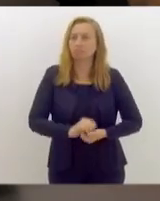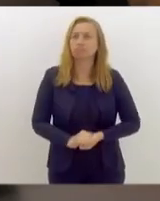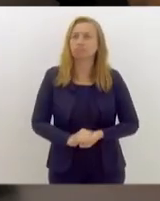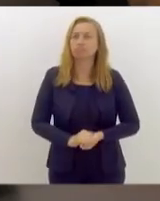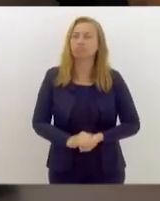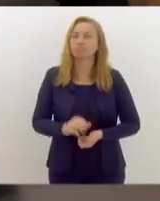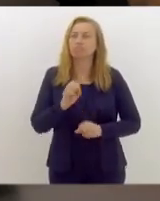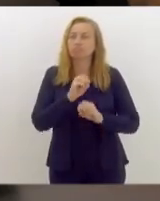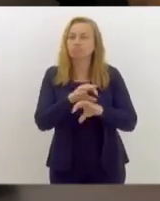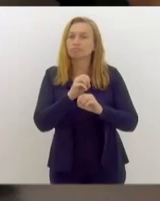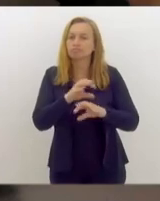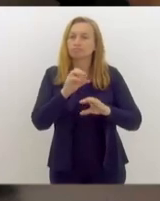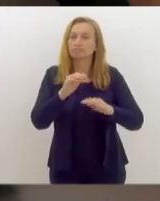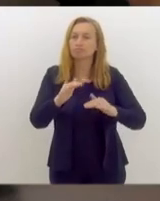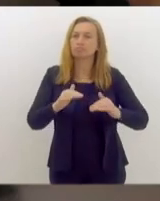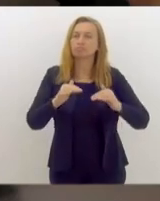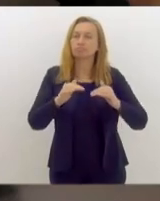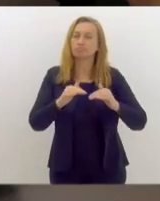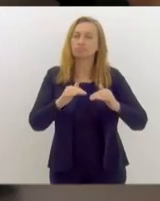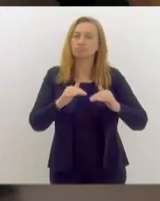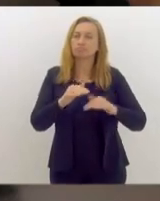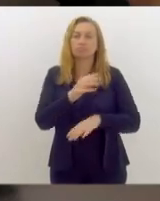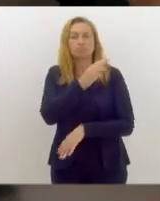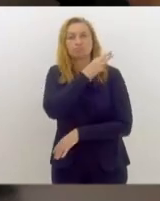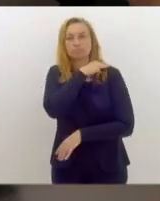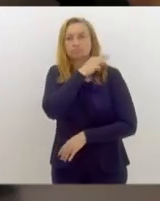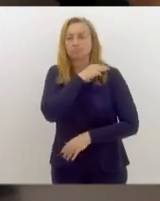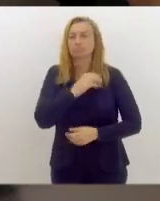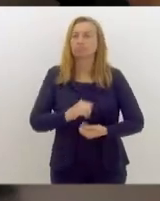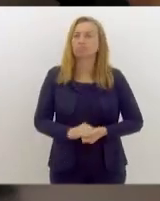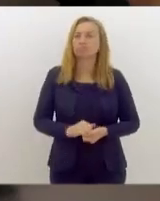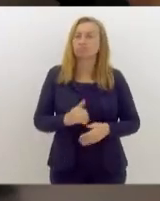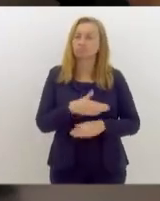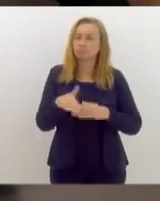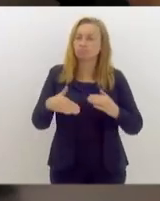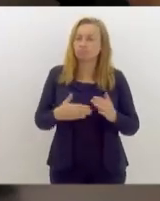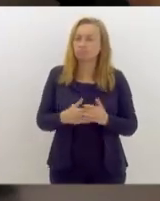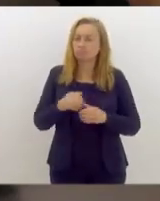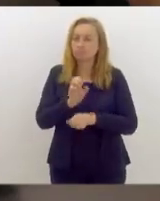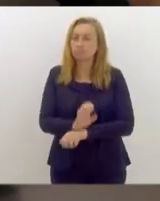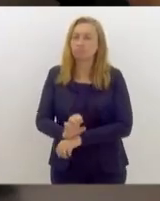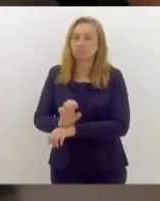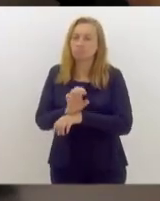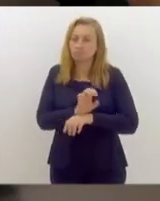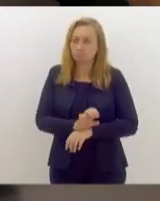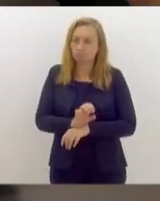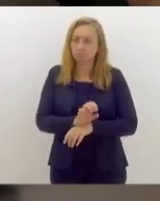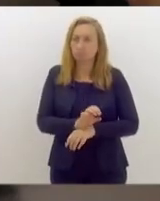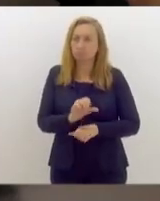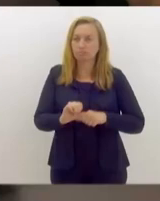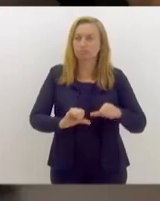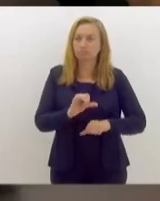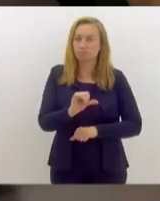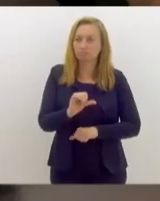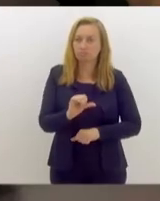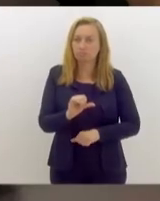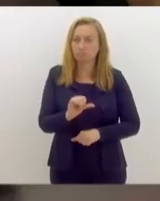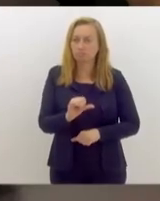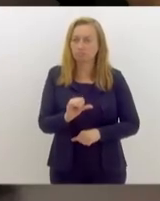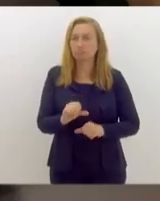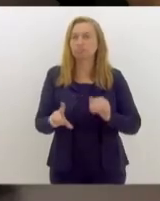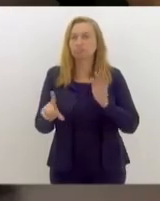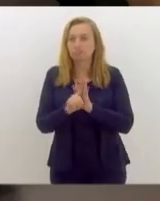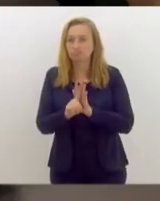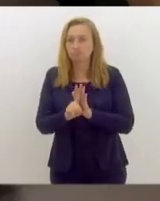ensino médio é uma determinação legal para todos os estados através da mudança na